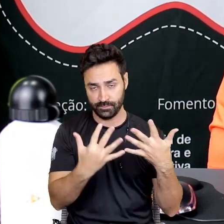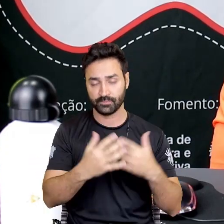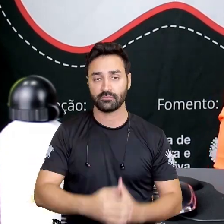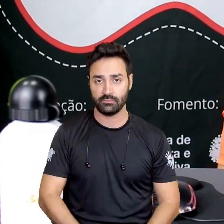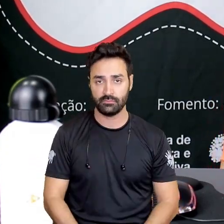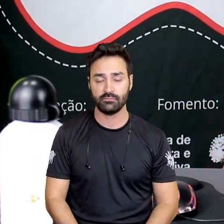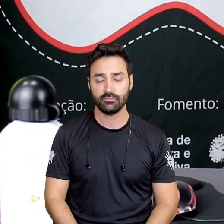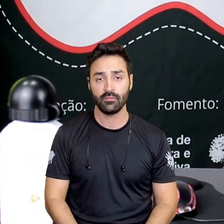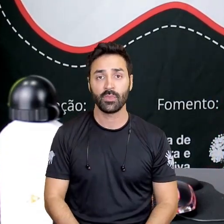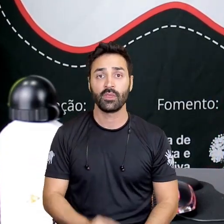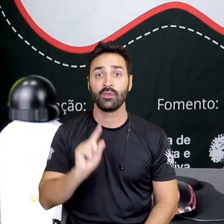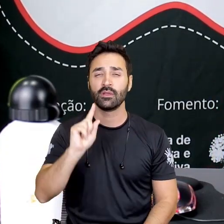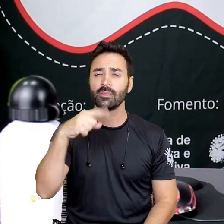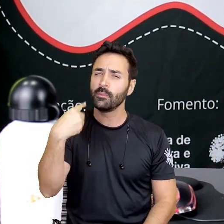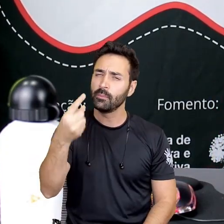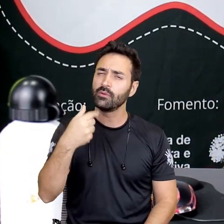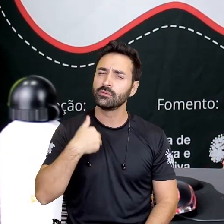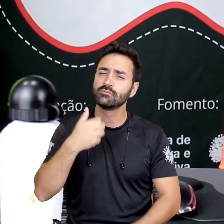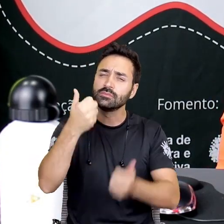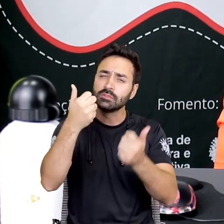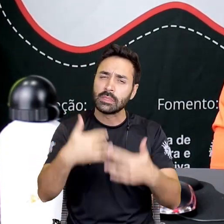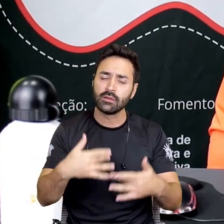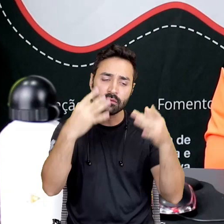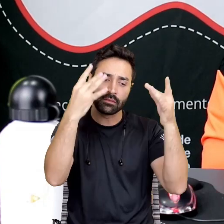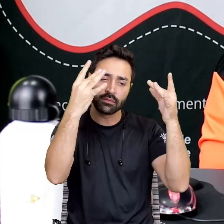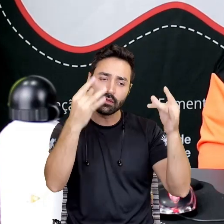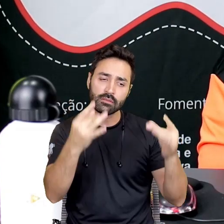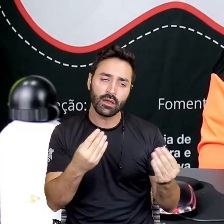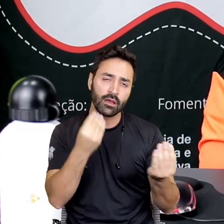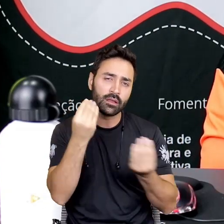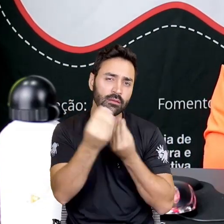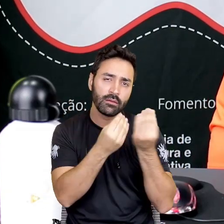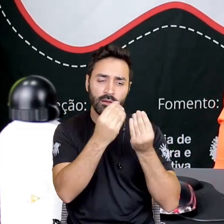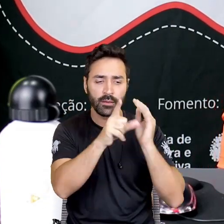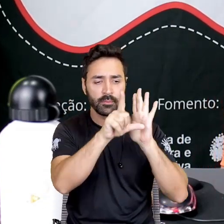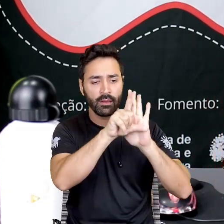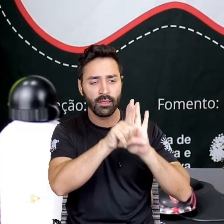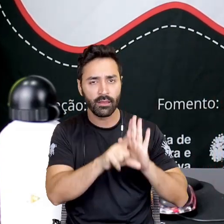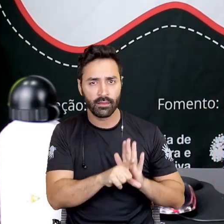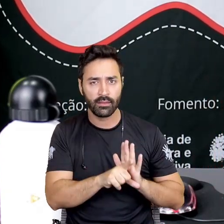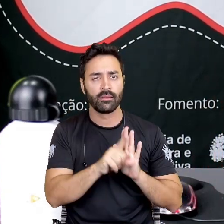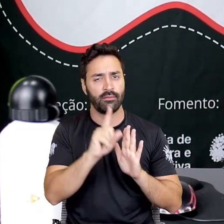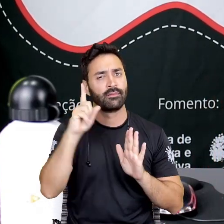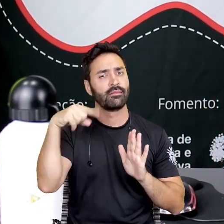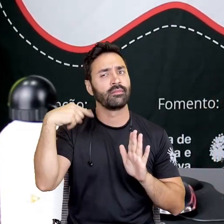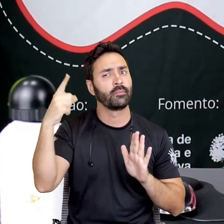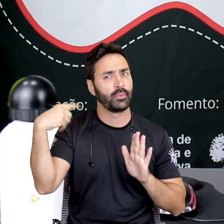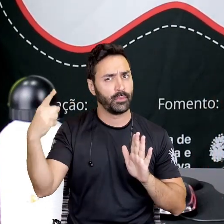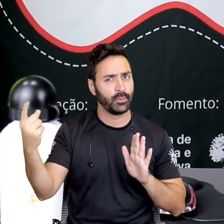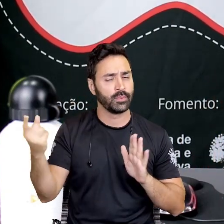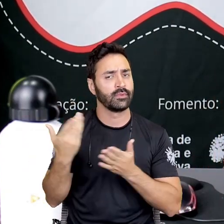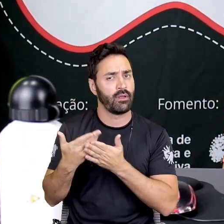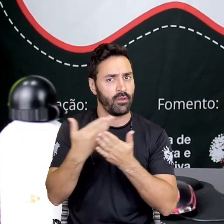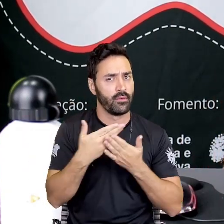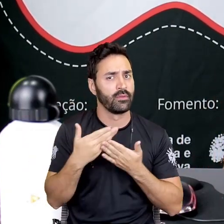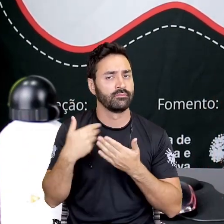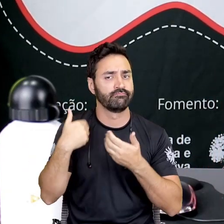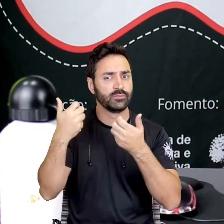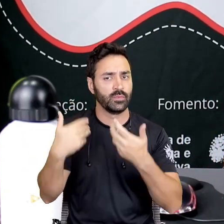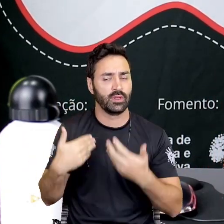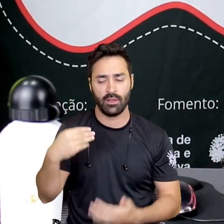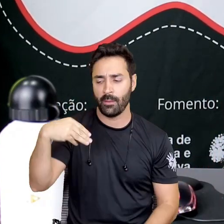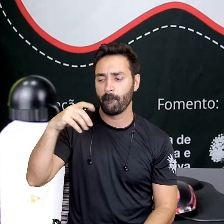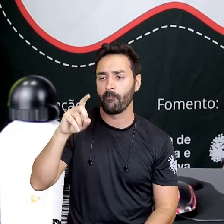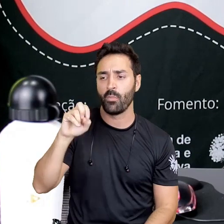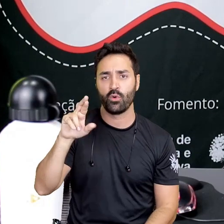acordo, depois a gente vai entrar nessas questões relacionadas à legislação, durante os outros módulos também a gente vai ter momentos, mas